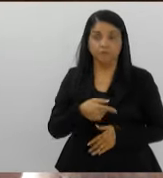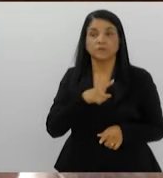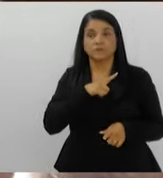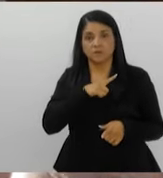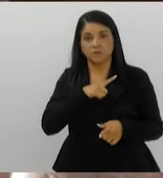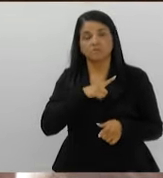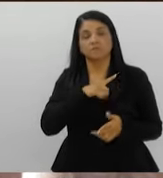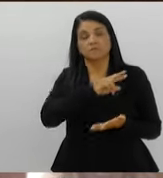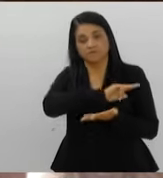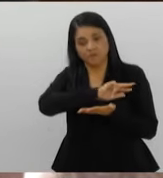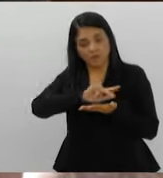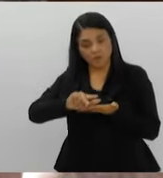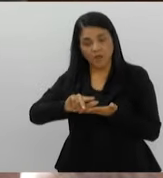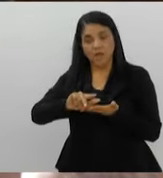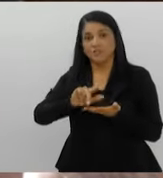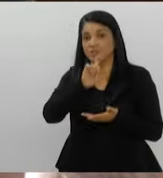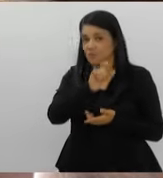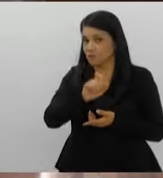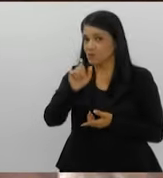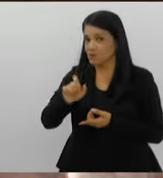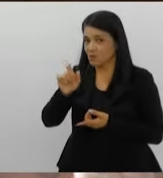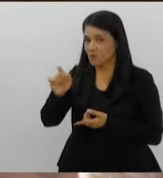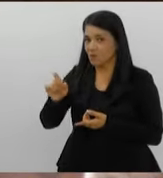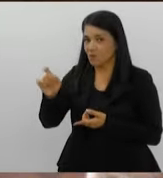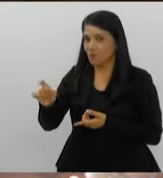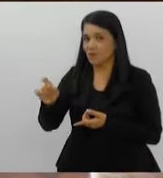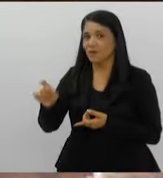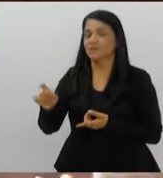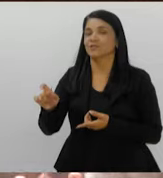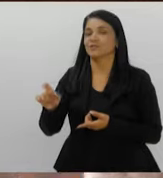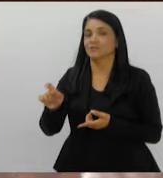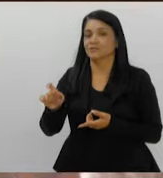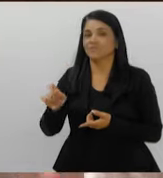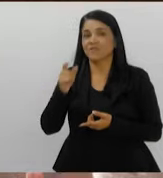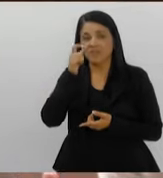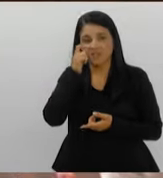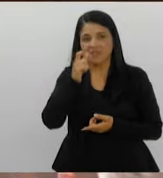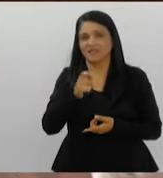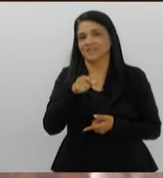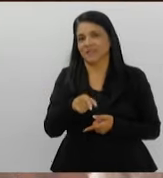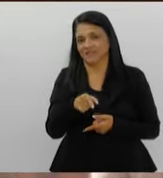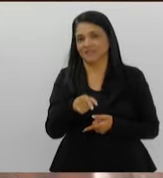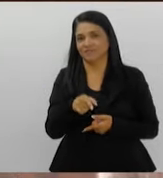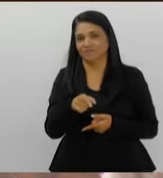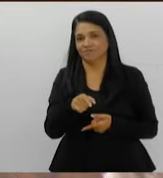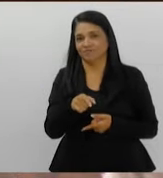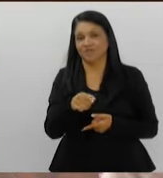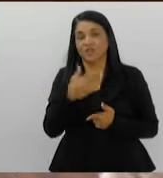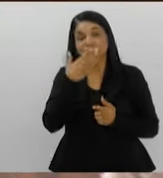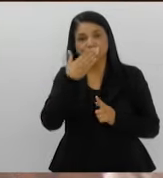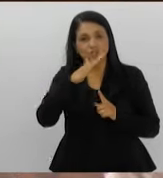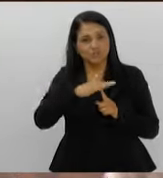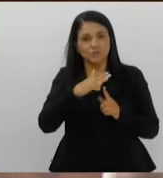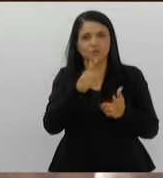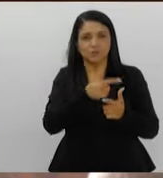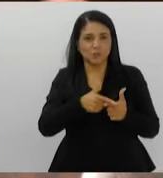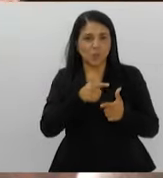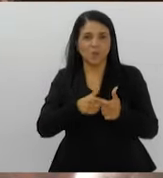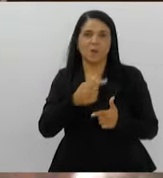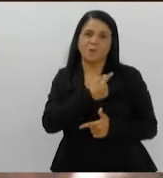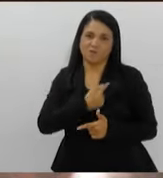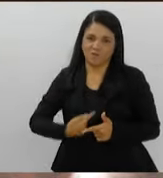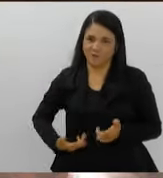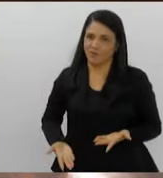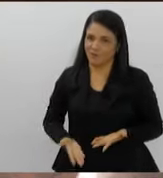muito cacique ao seu redor e poucos índios para poder levar esse tipo de problema para o nosso